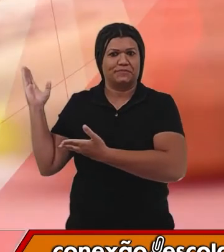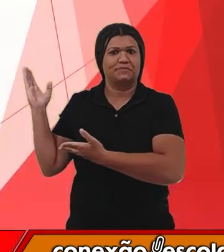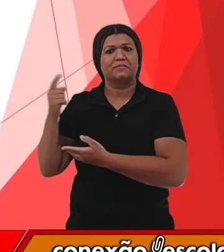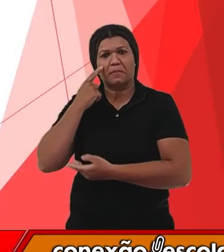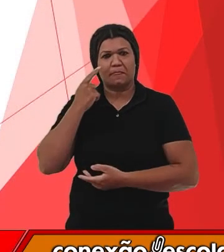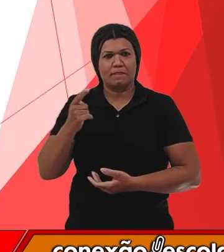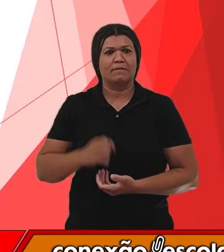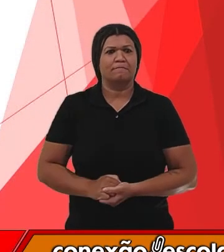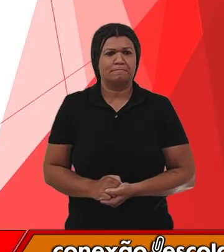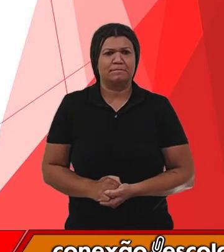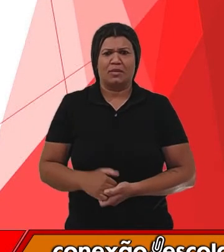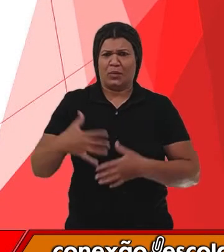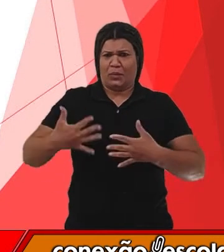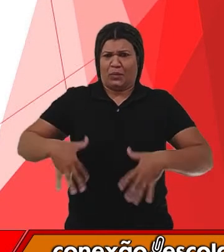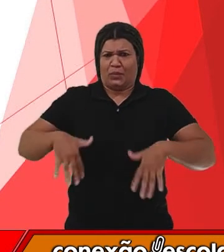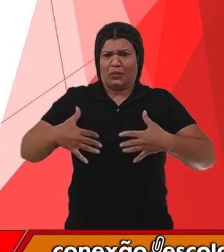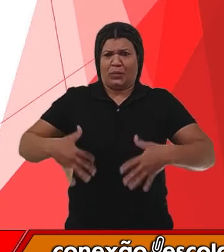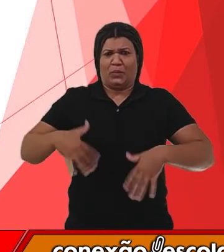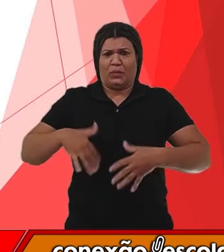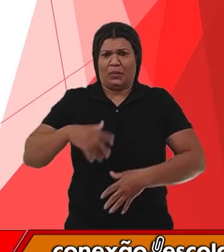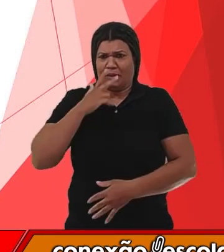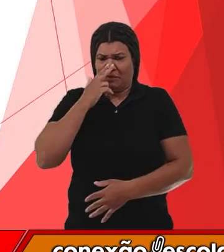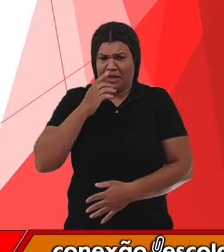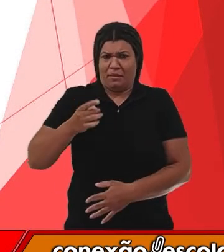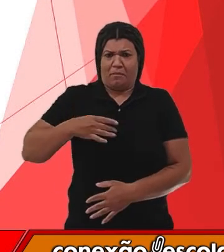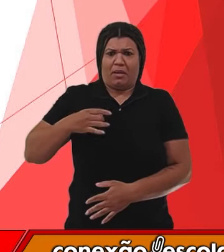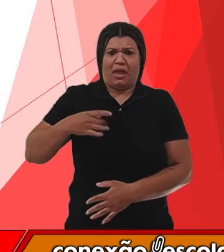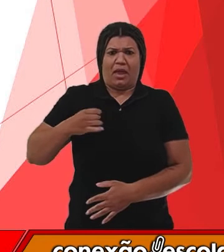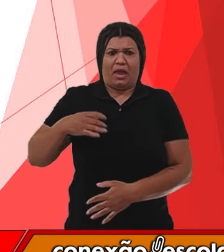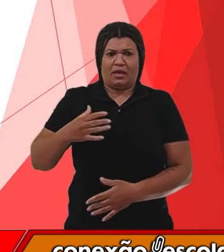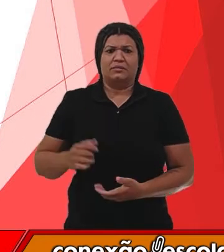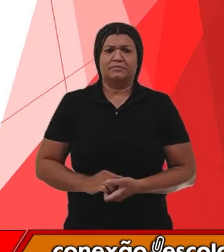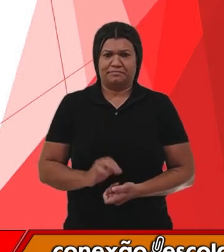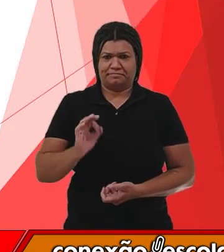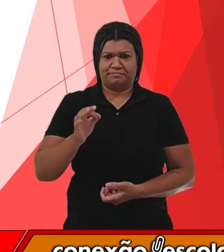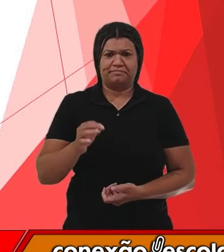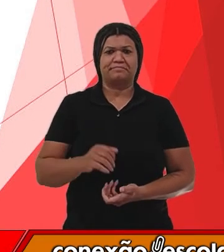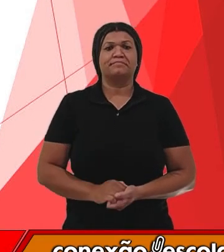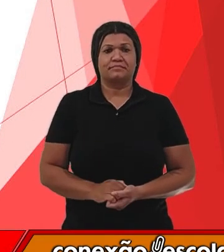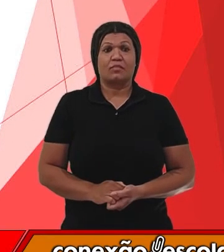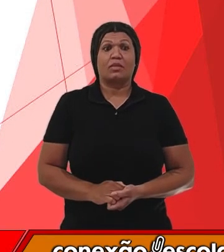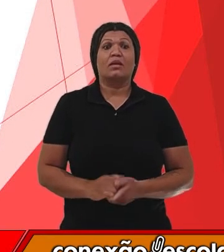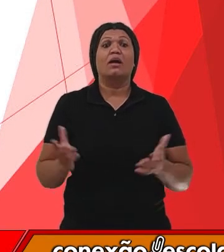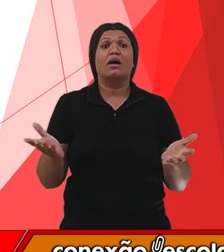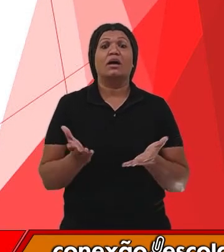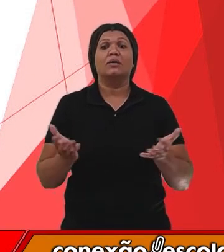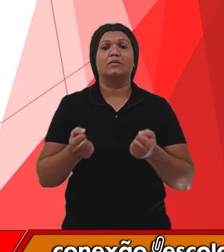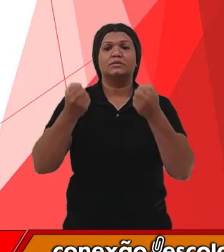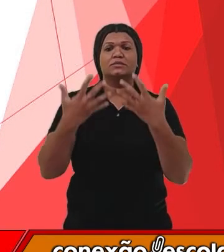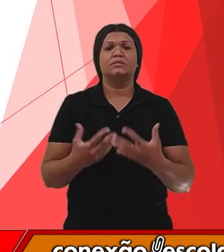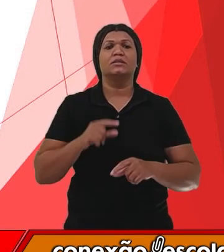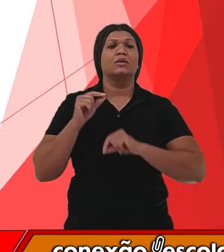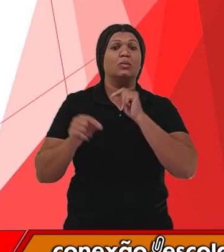aparência. Ai, credo, às vezes até assustador, não é verdade? Tá bom, agora nós vamos falar sobre